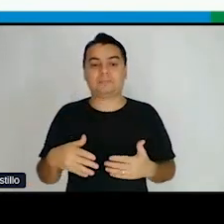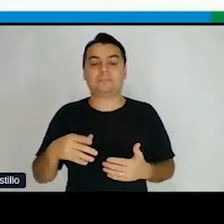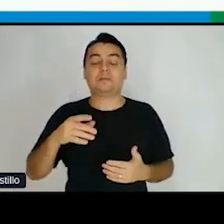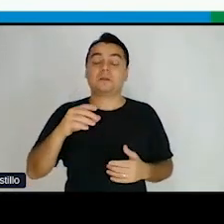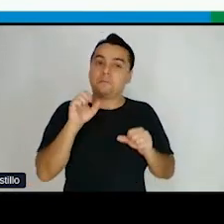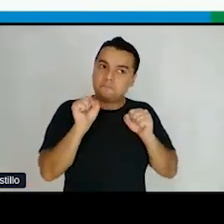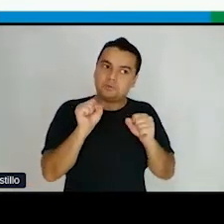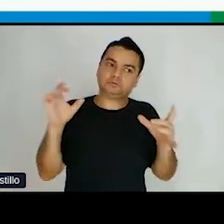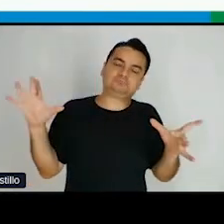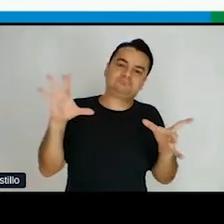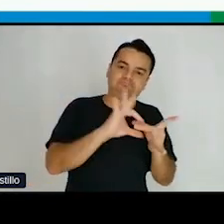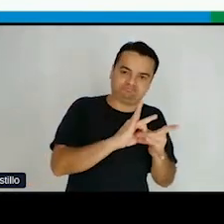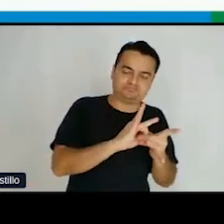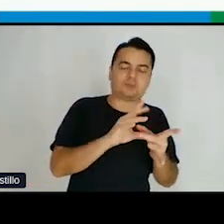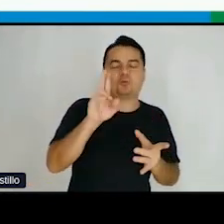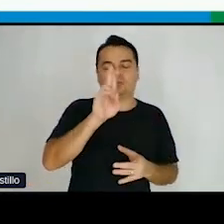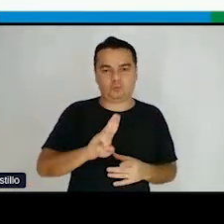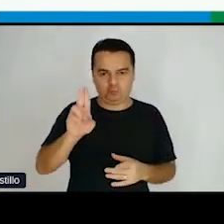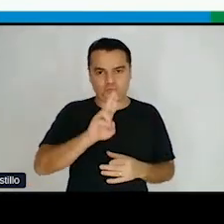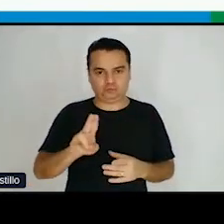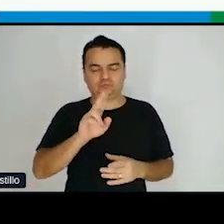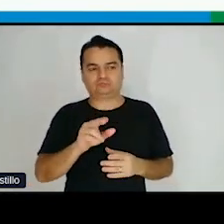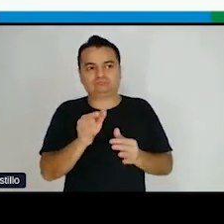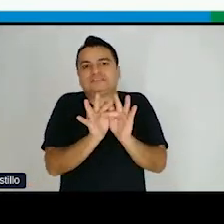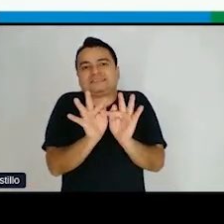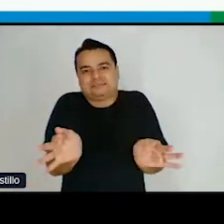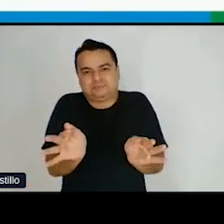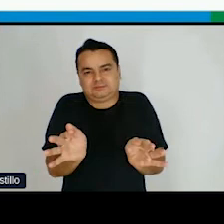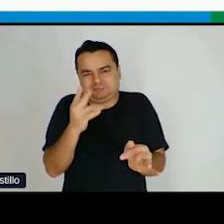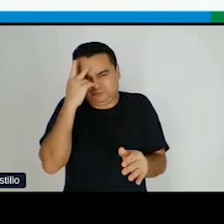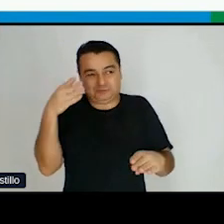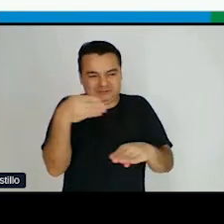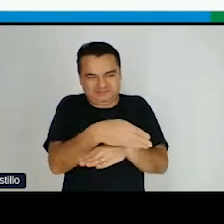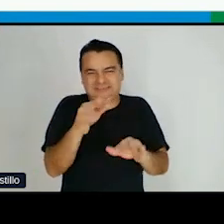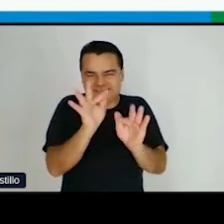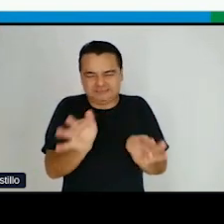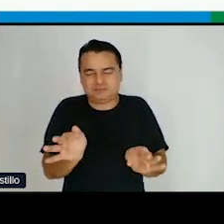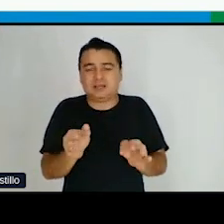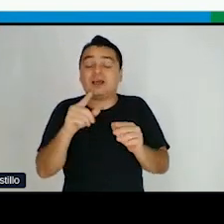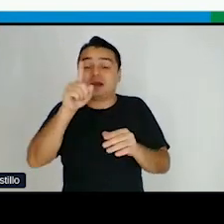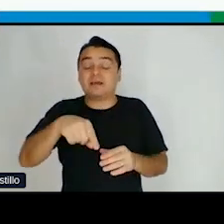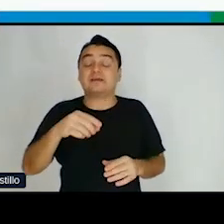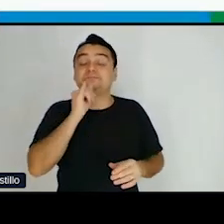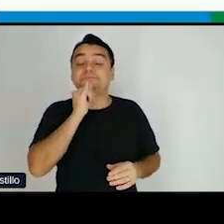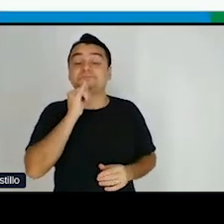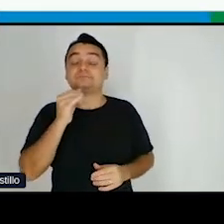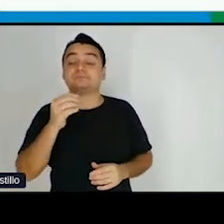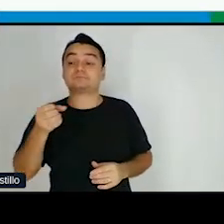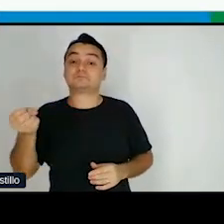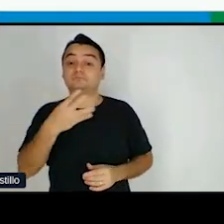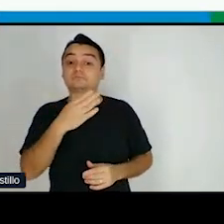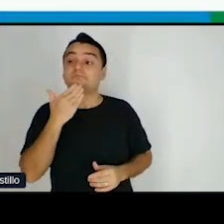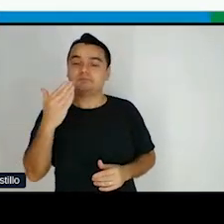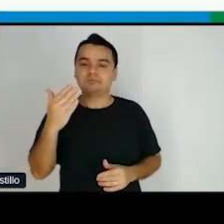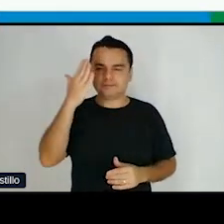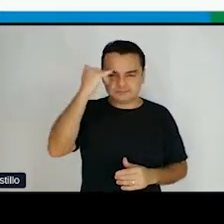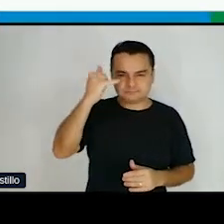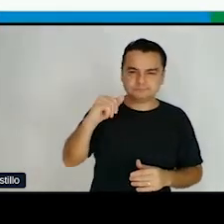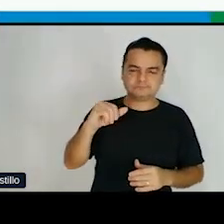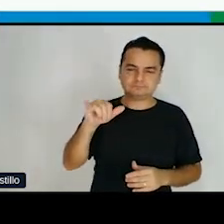pode linkar com o uso simples e intuitivo, é a nova forma de pedir passaporte,